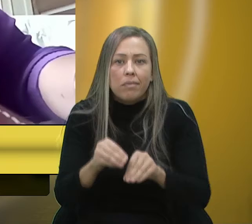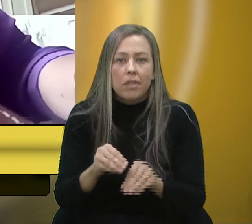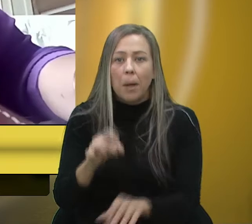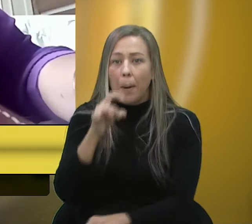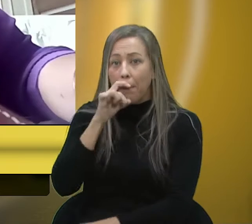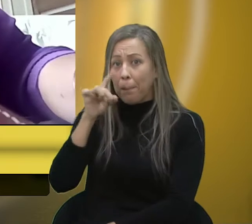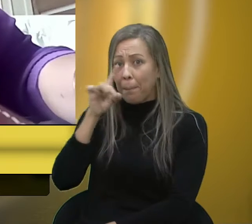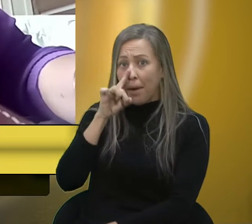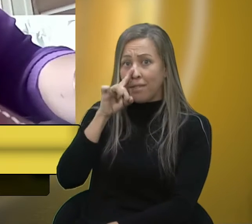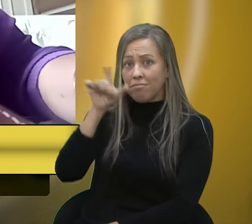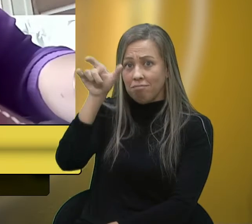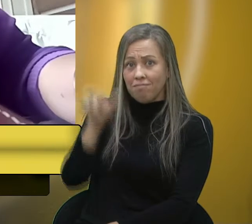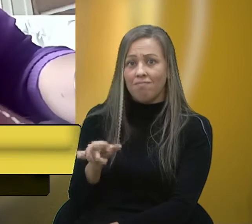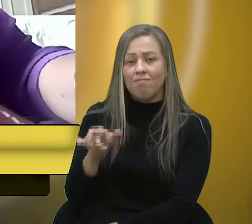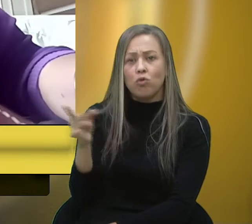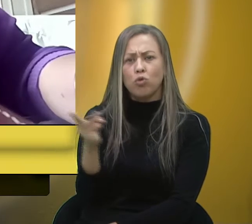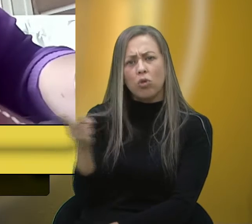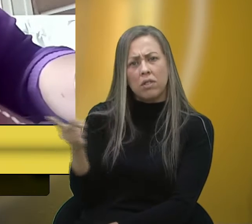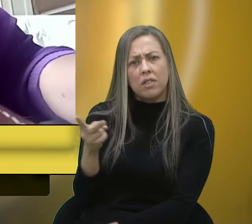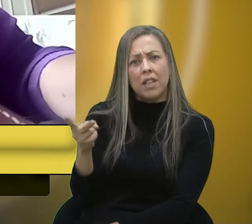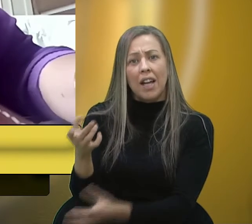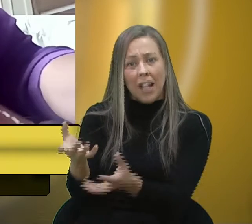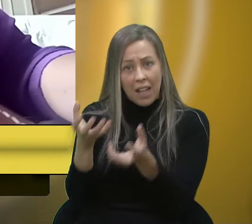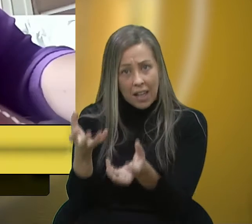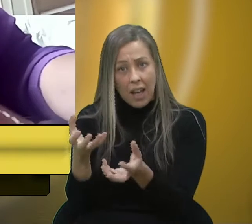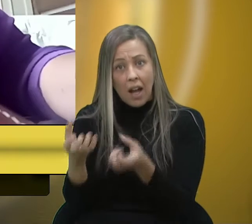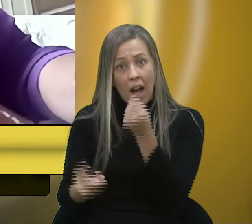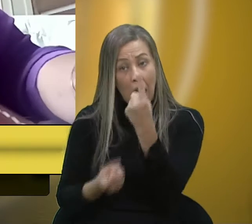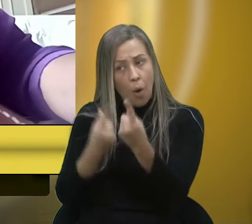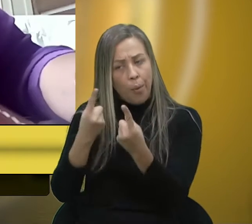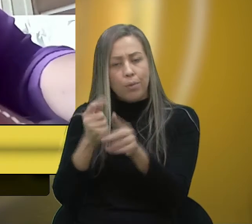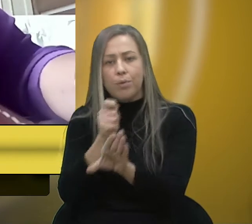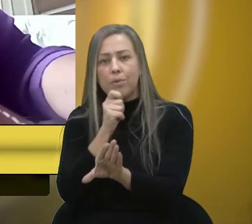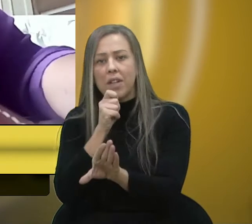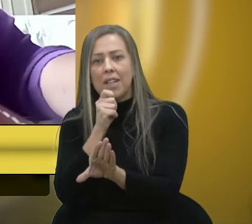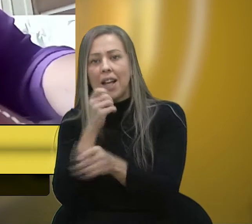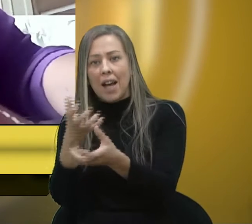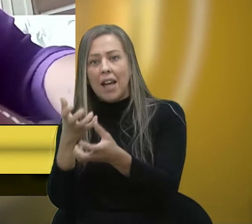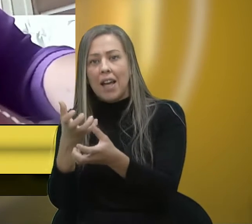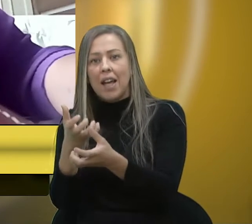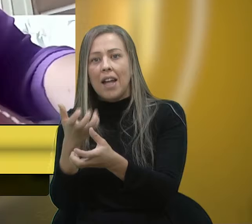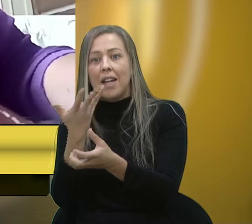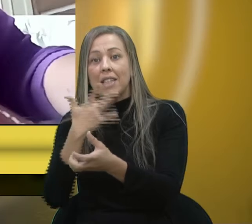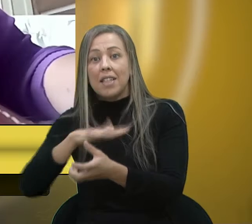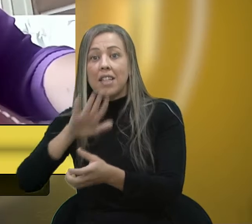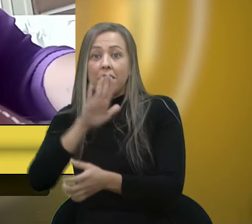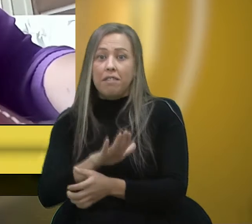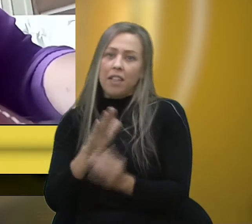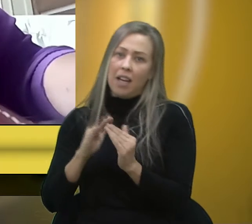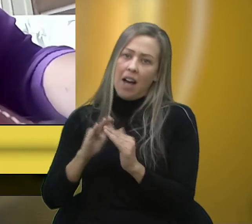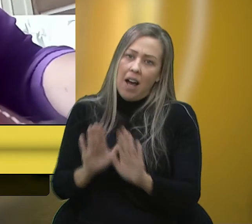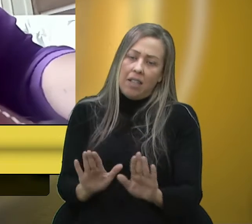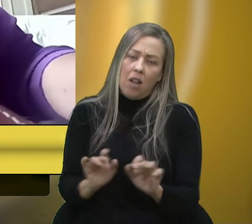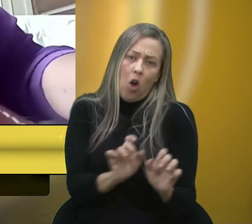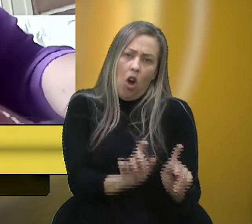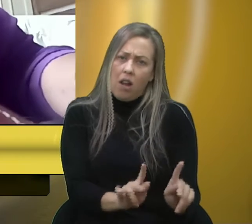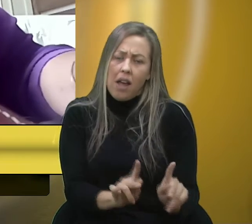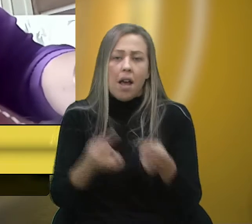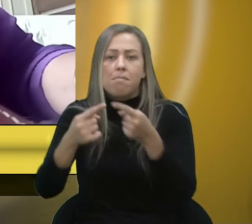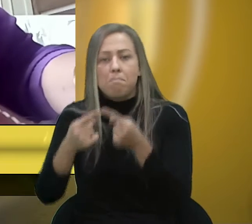pais estão querendo que... Alguns preferem que os filhos fiquem em casa.